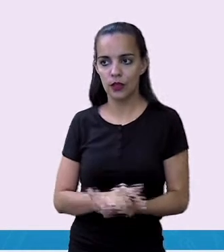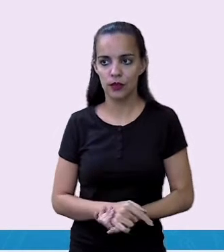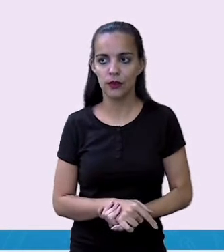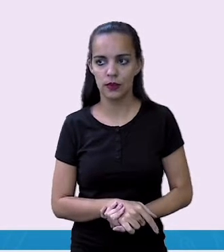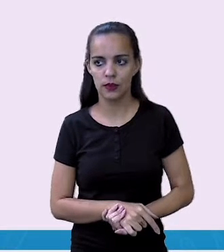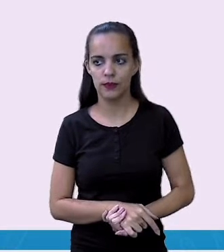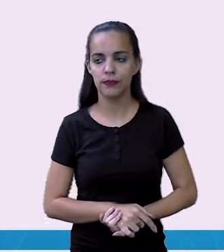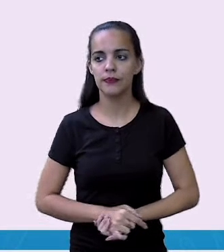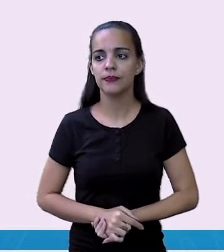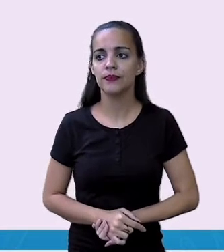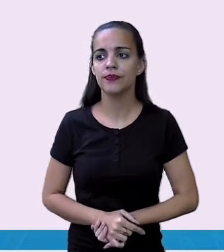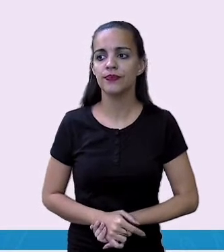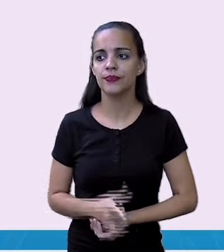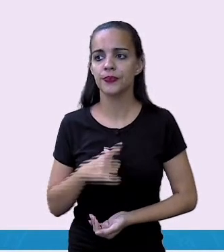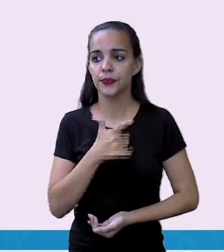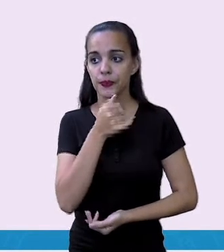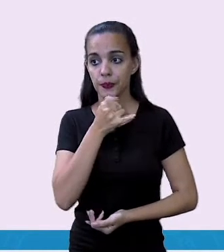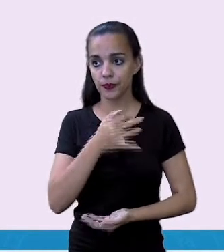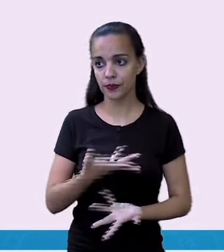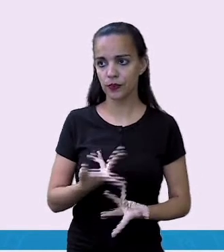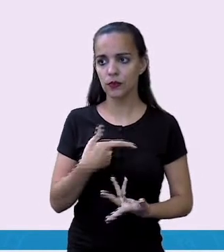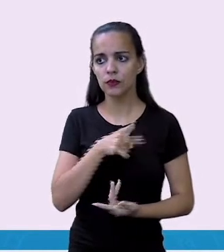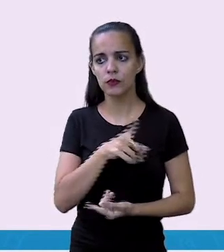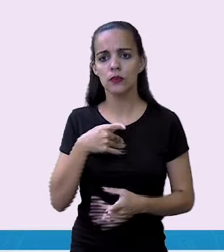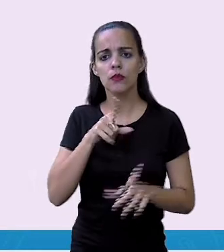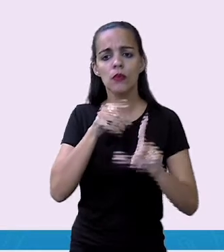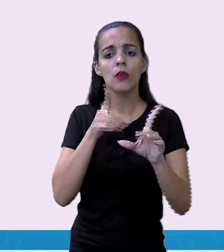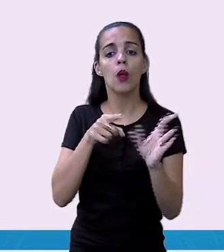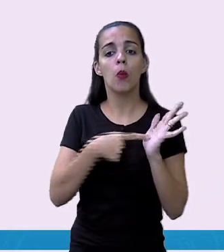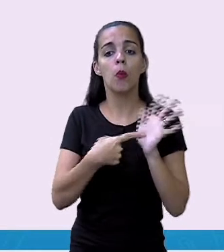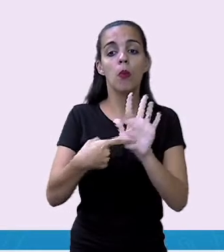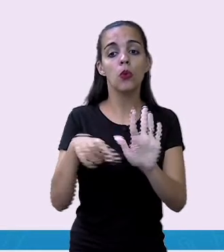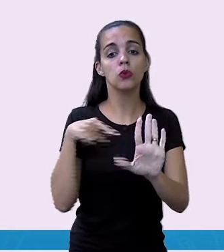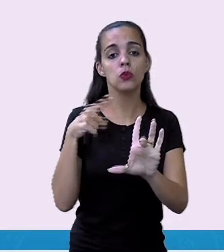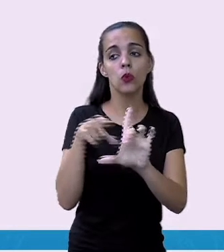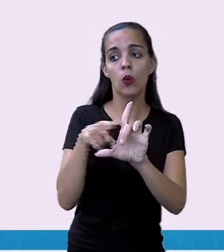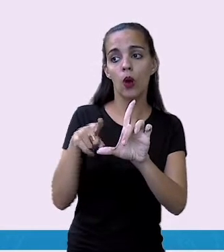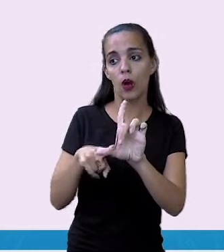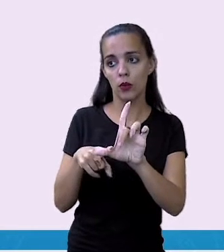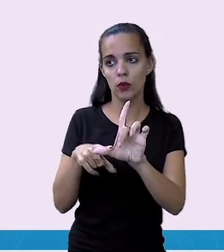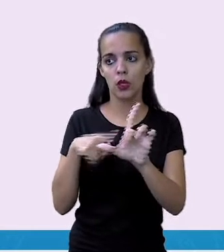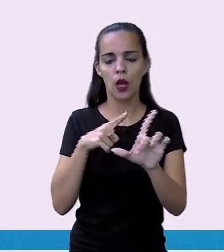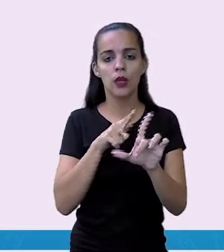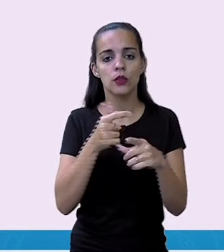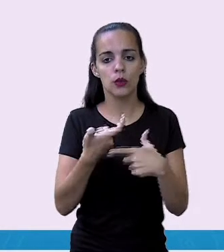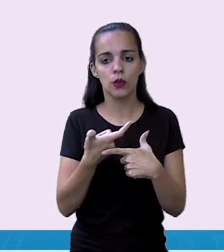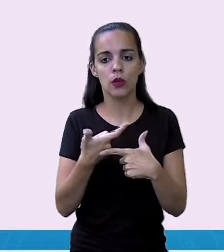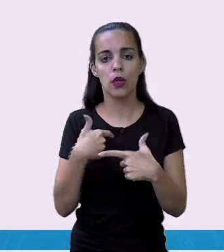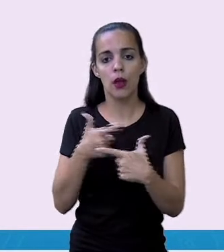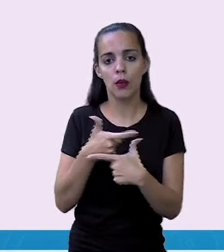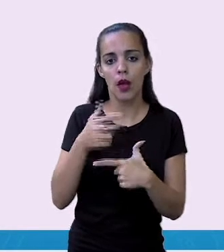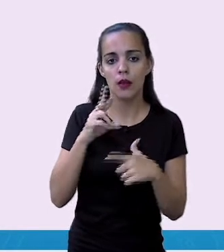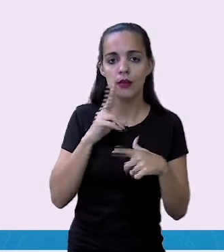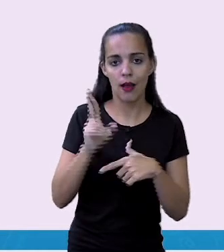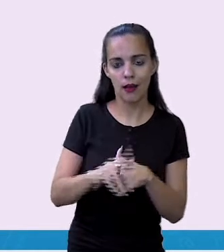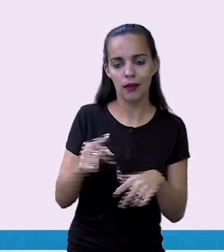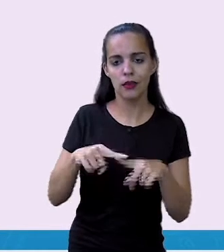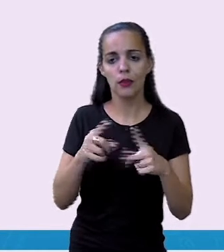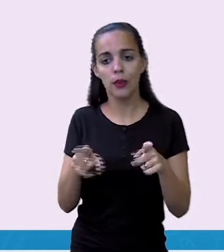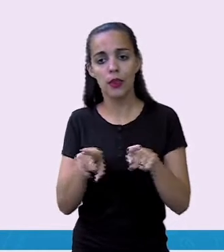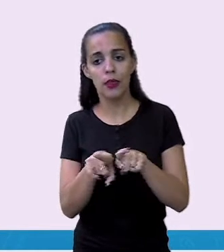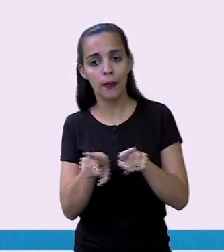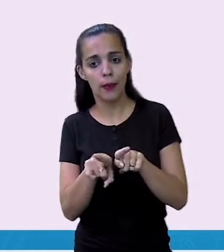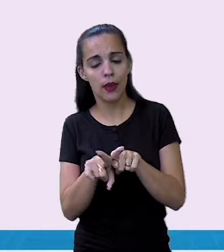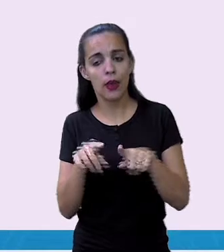o lado E. Então, o que eu verifiquei? Ângulos iguais, lados proporcionais. O A